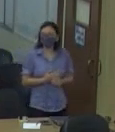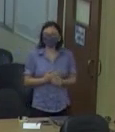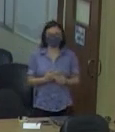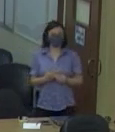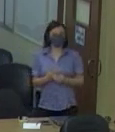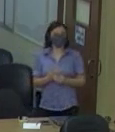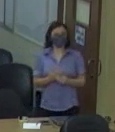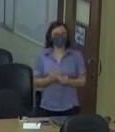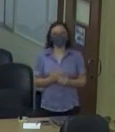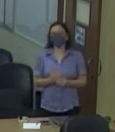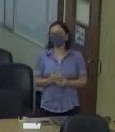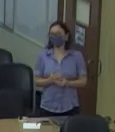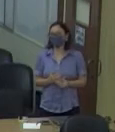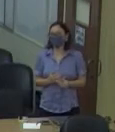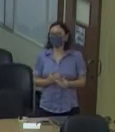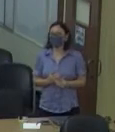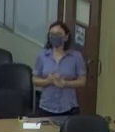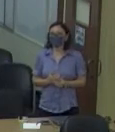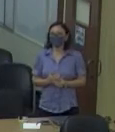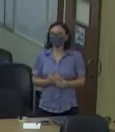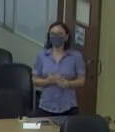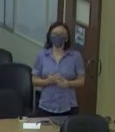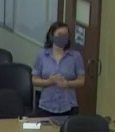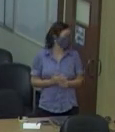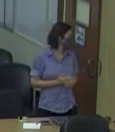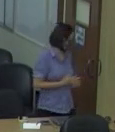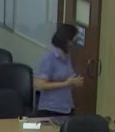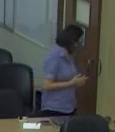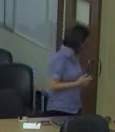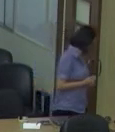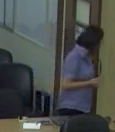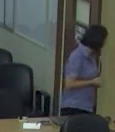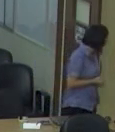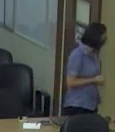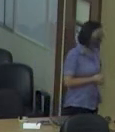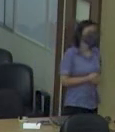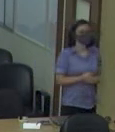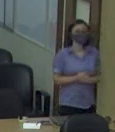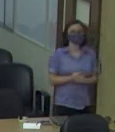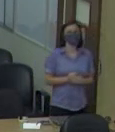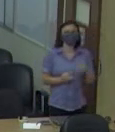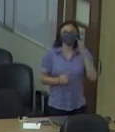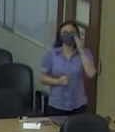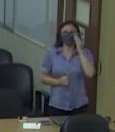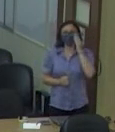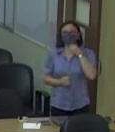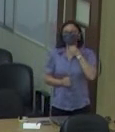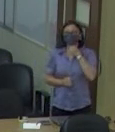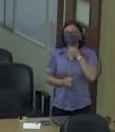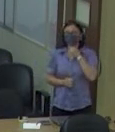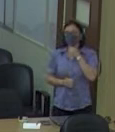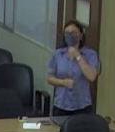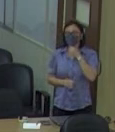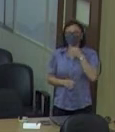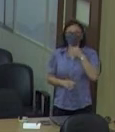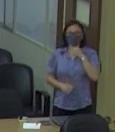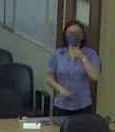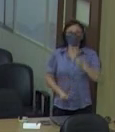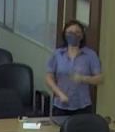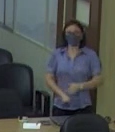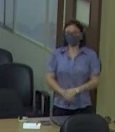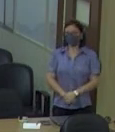ineficaz. O que se tem é que a resposta imune, pelo menos da Coronavac, que é a que a gente